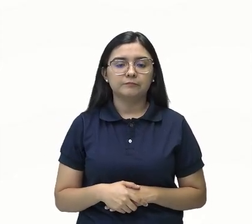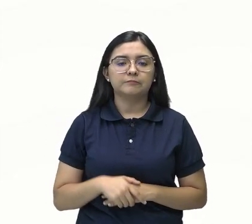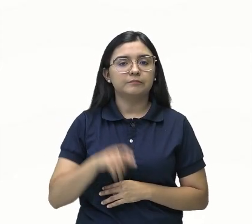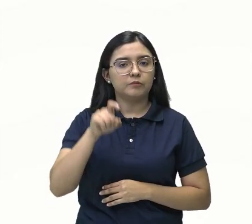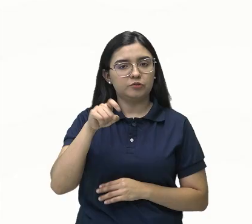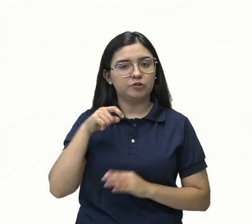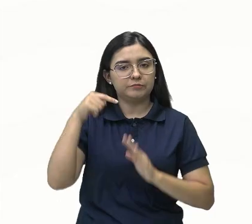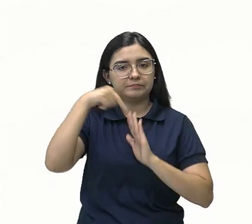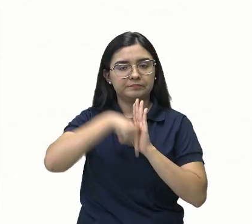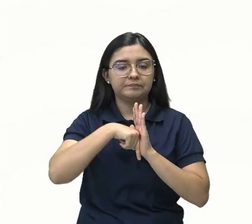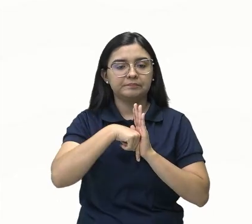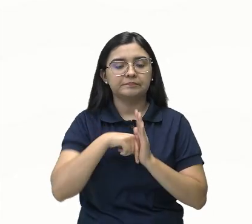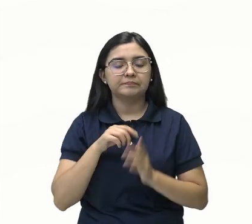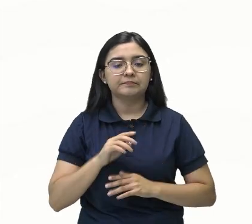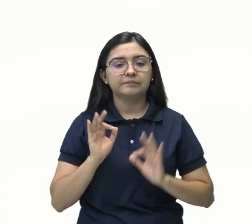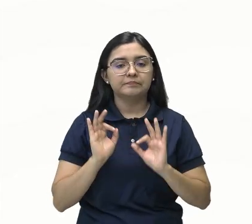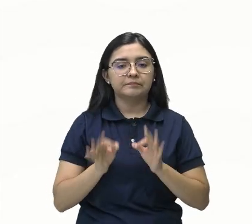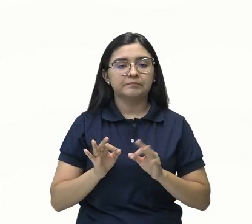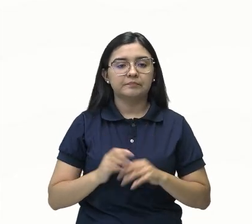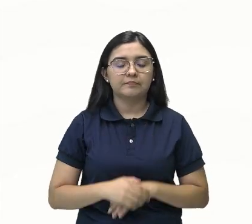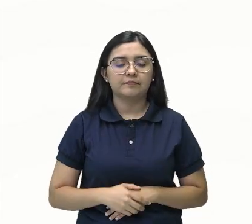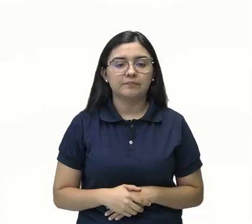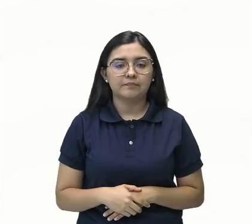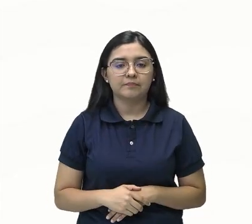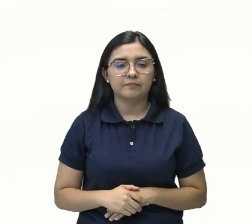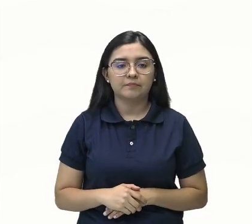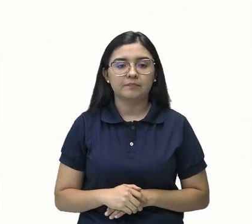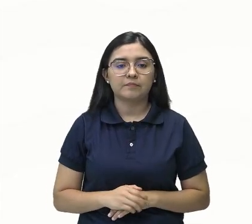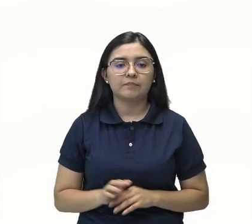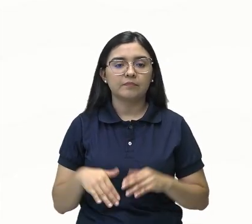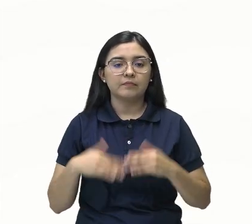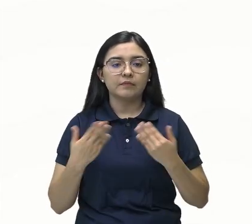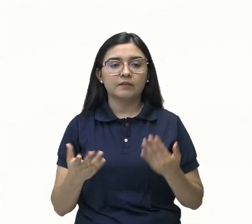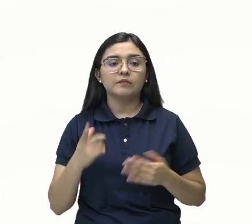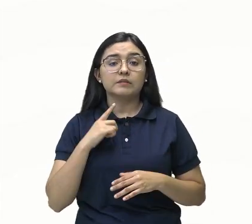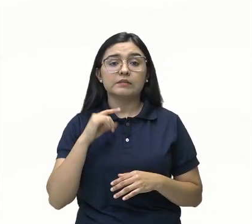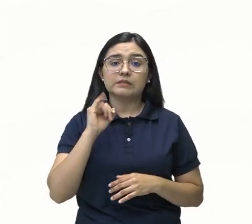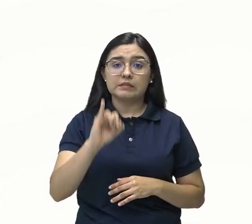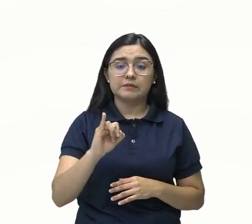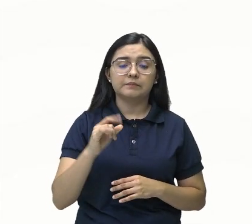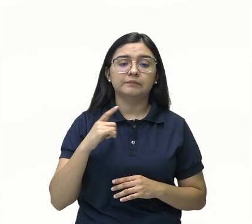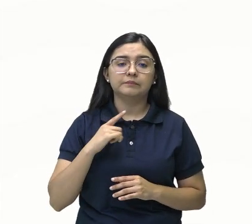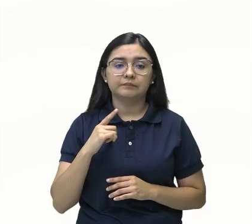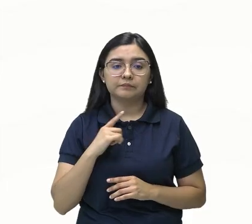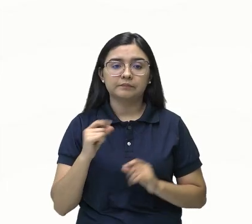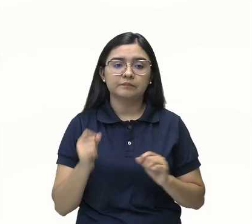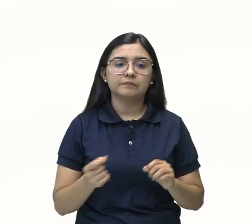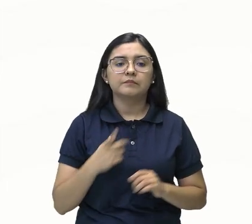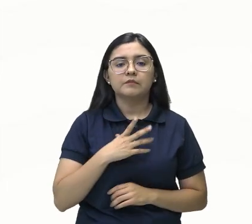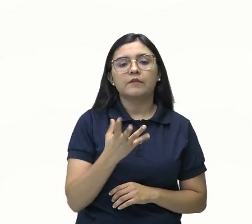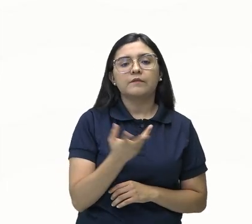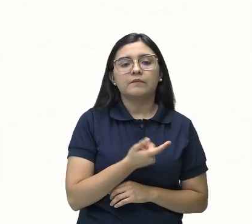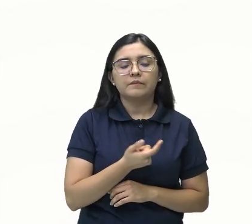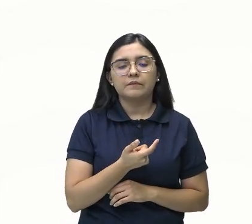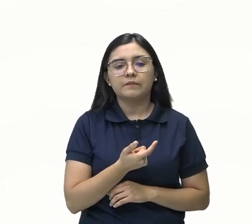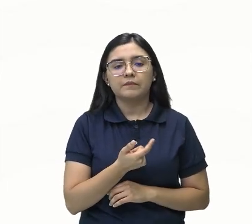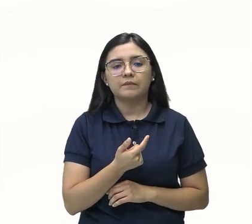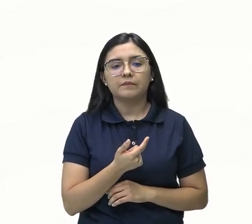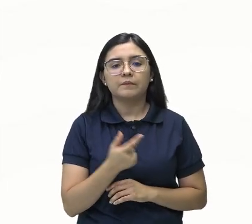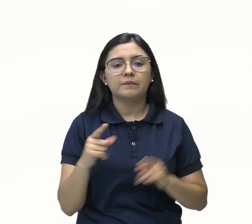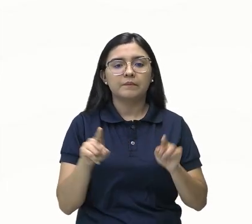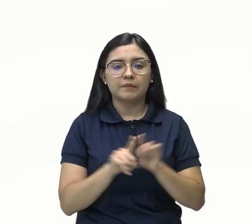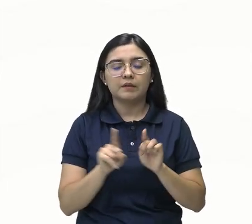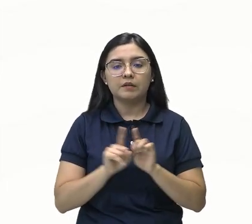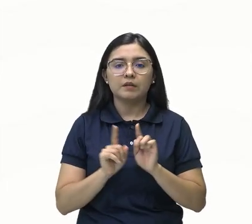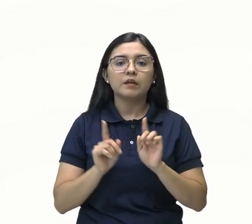x, ok? Se as setas derem para velocidades, para